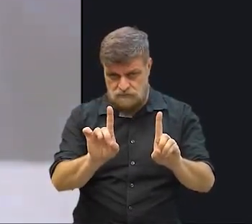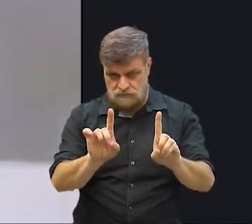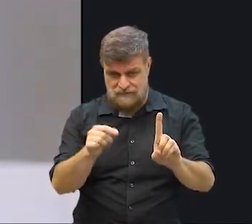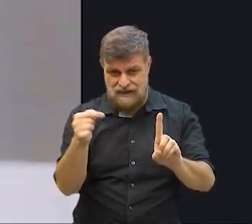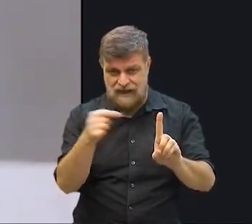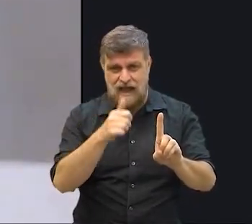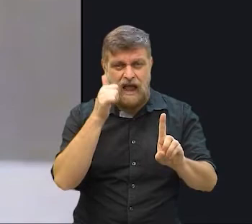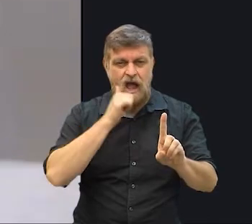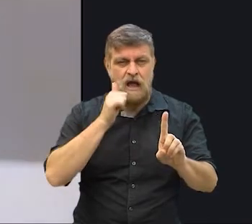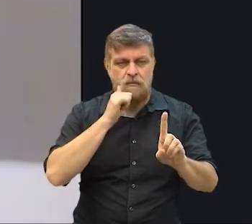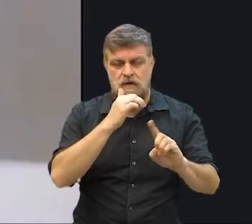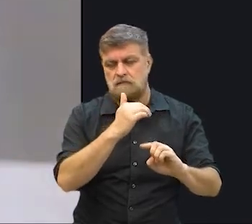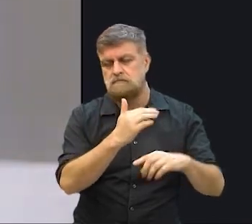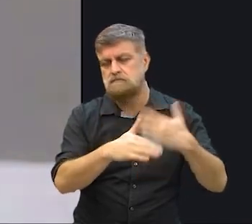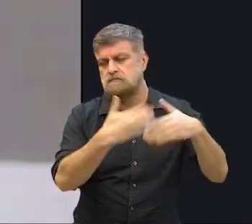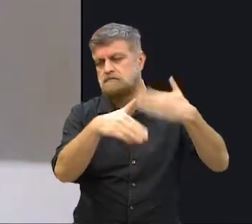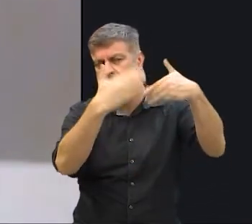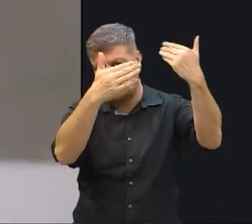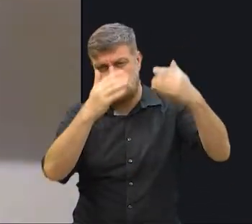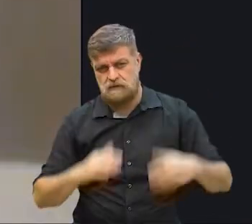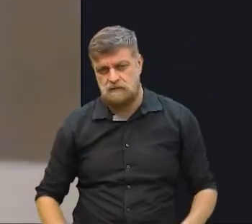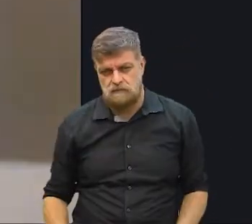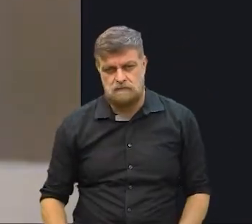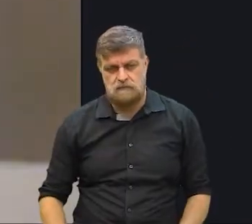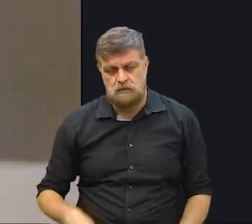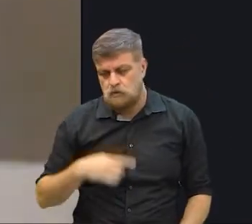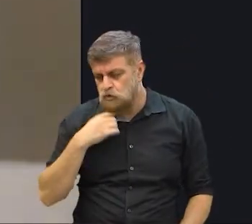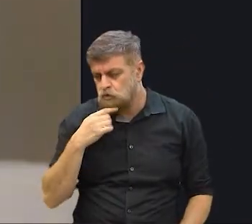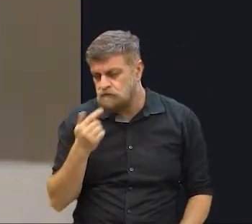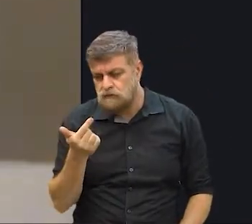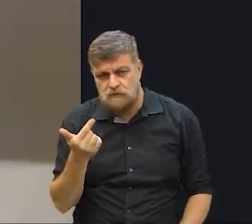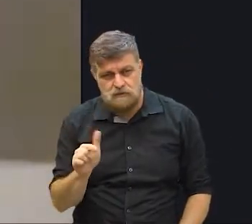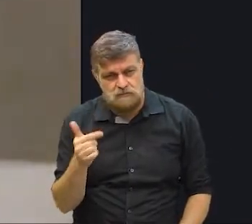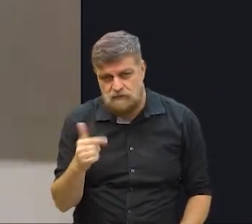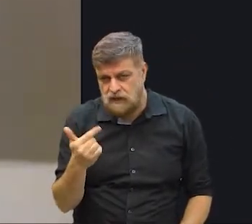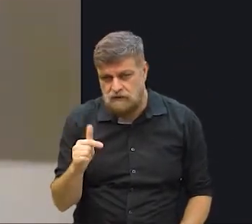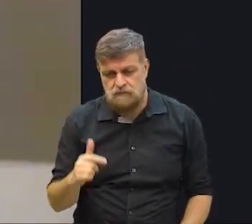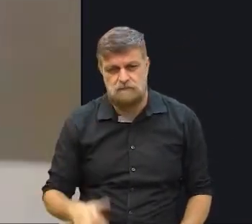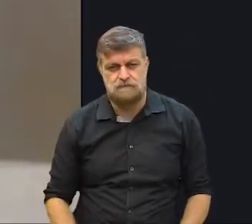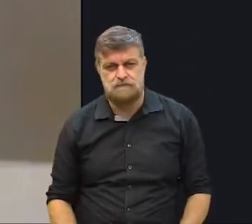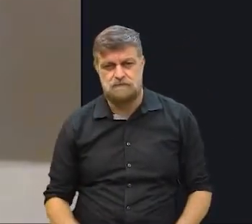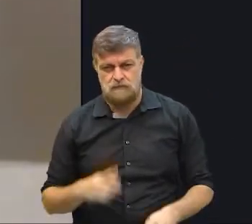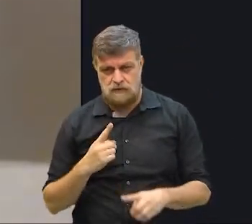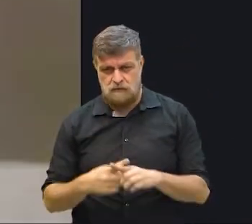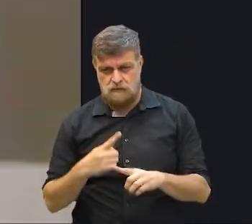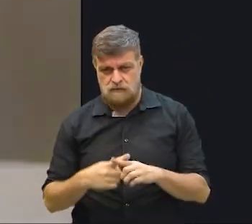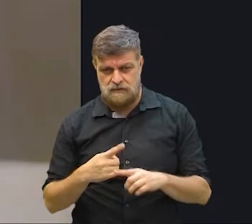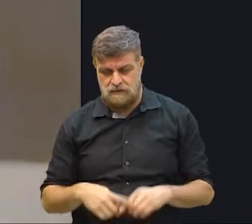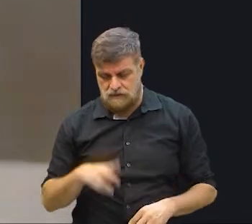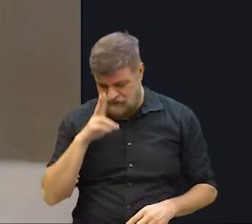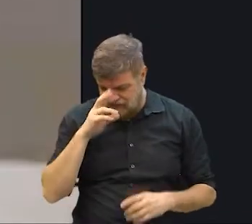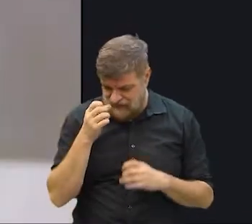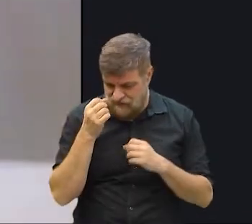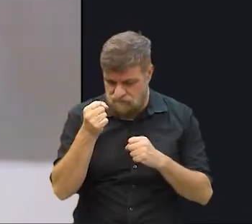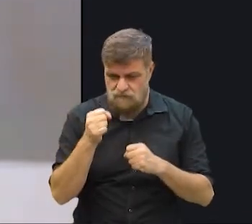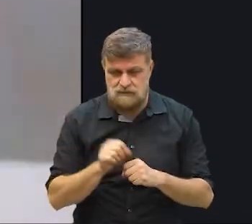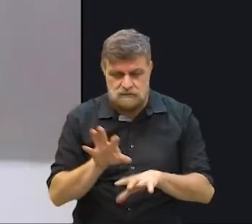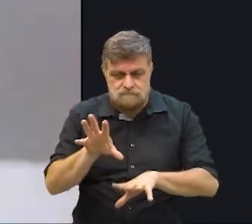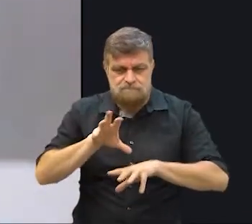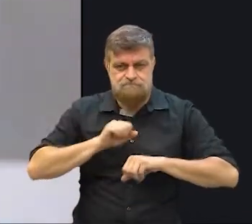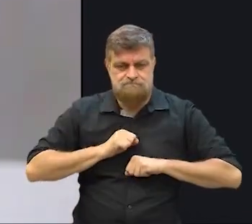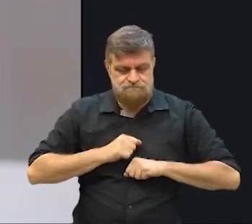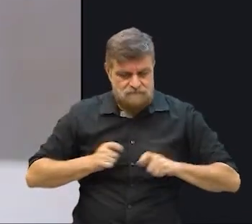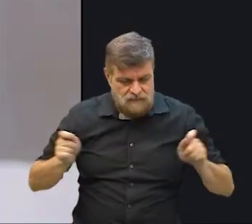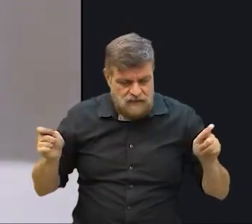coloca duas pessoas, ela vai se desenvolver. Não tenha Não tem a menor dúvida, porque